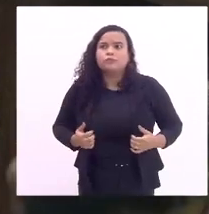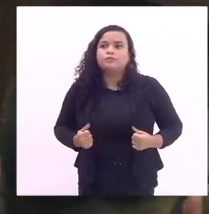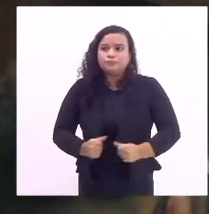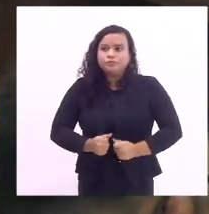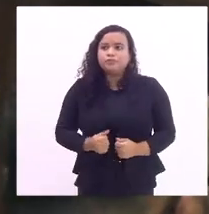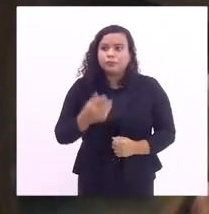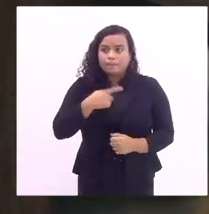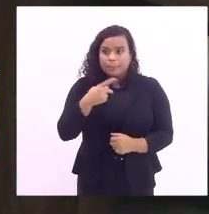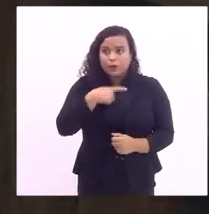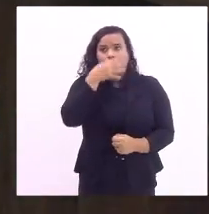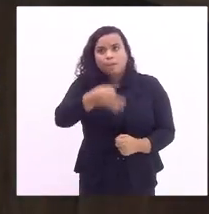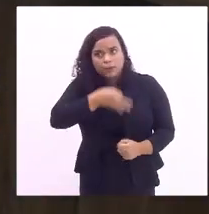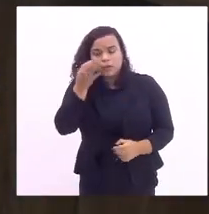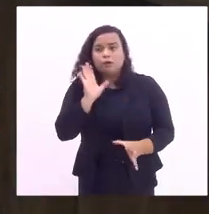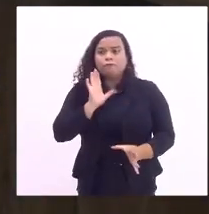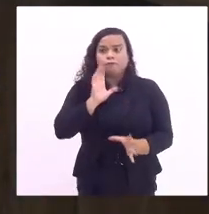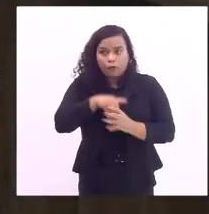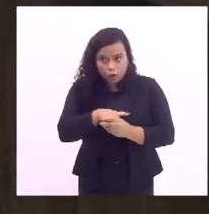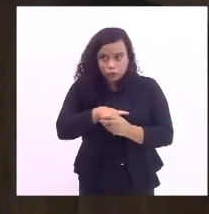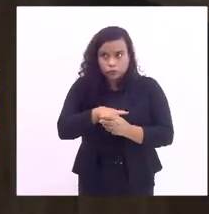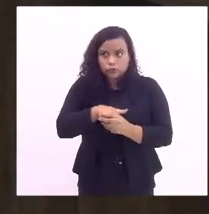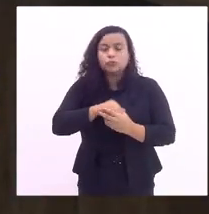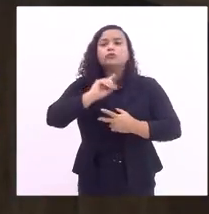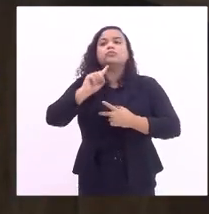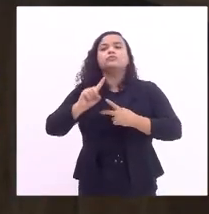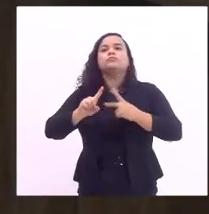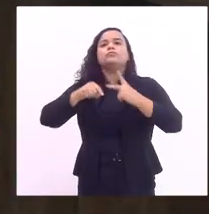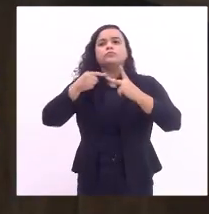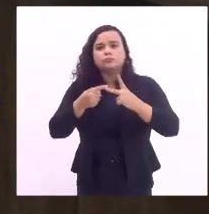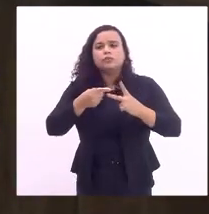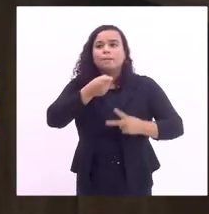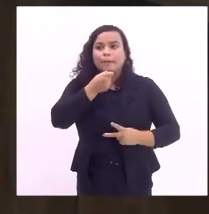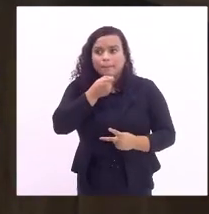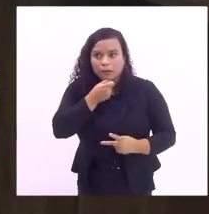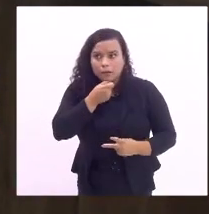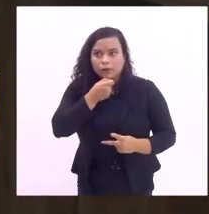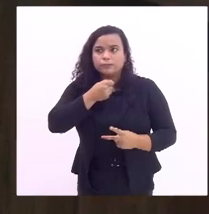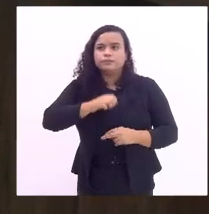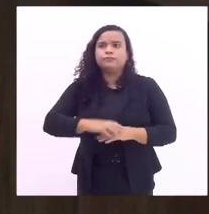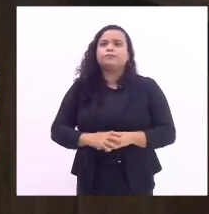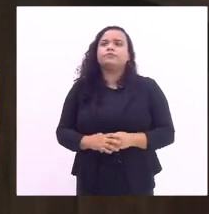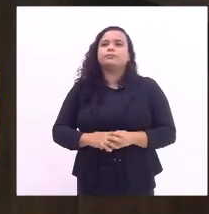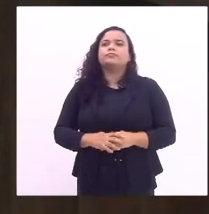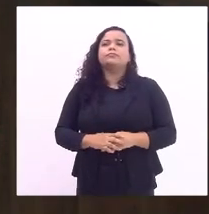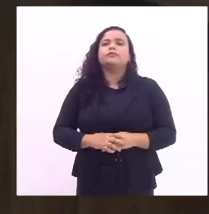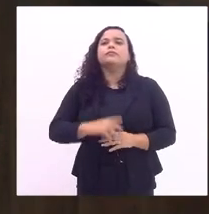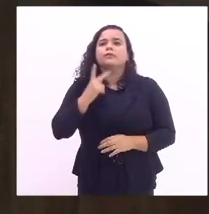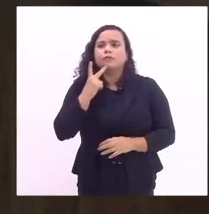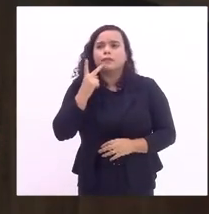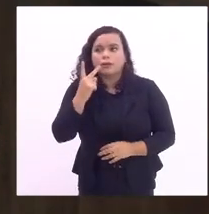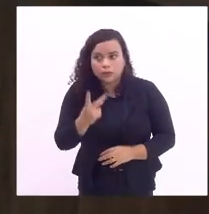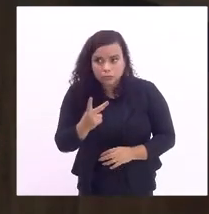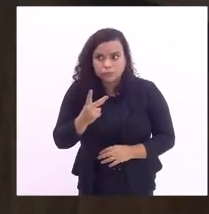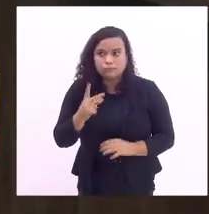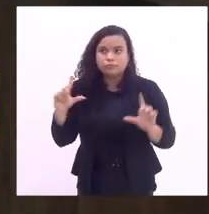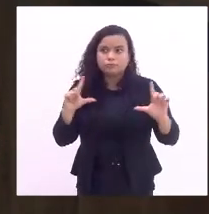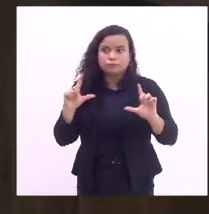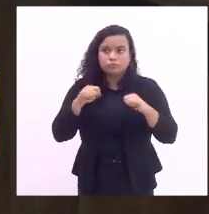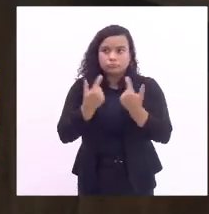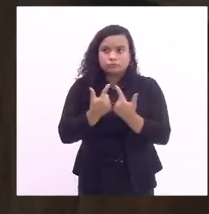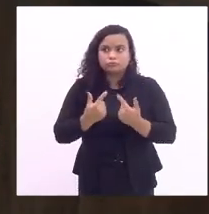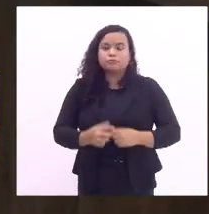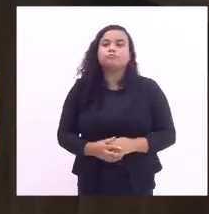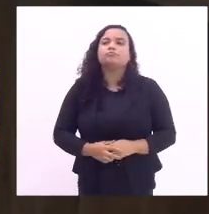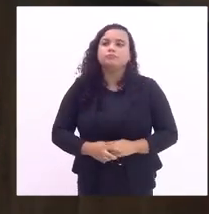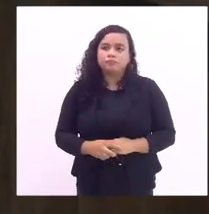ele deveria votar e depois vai lá no microfone aberto, na TV, e vai